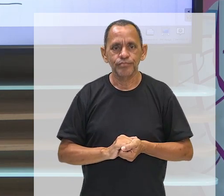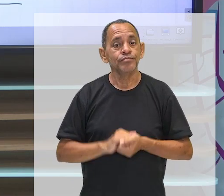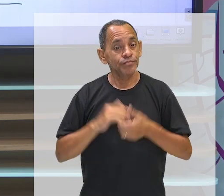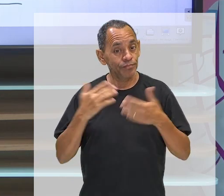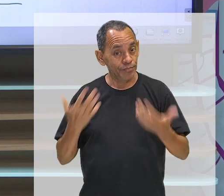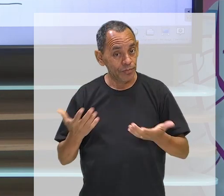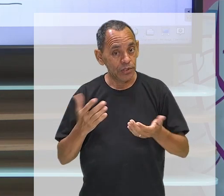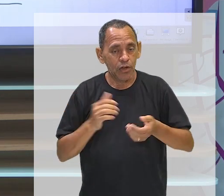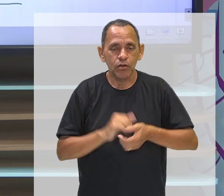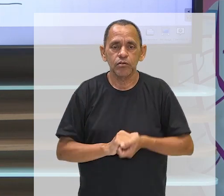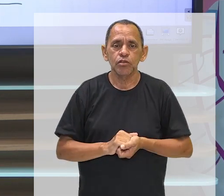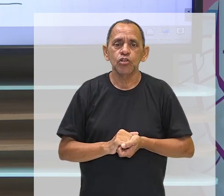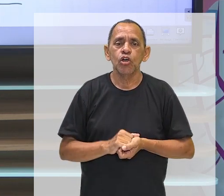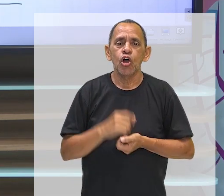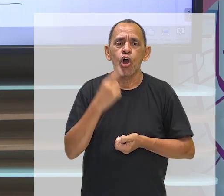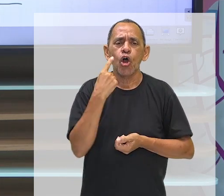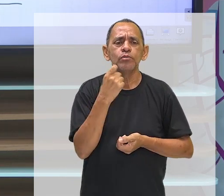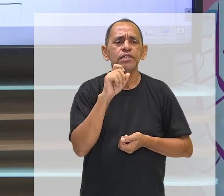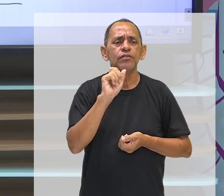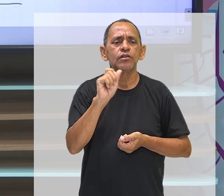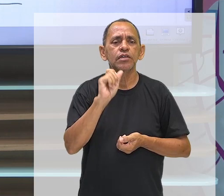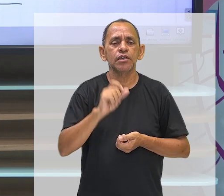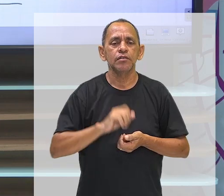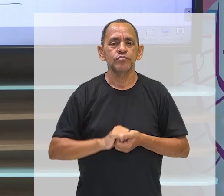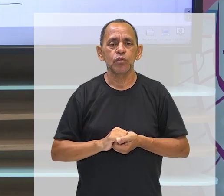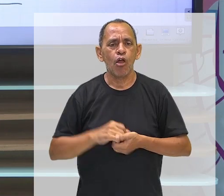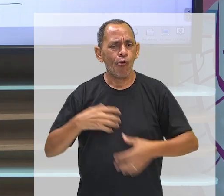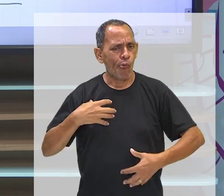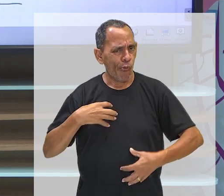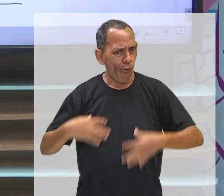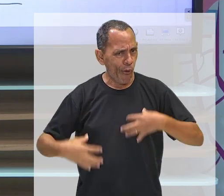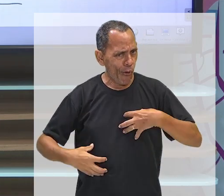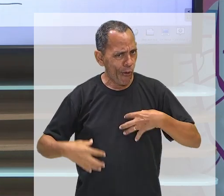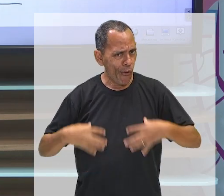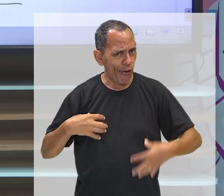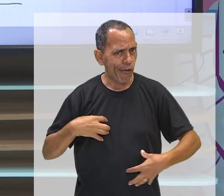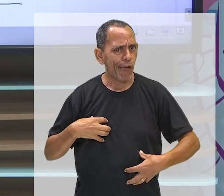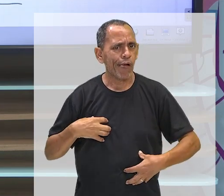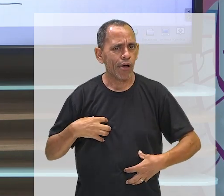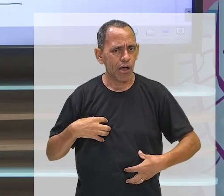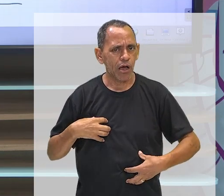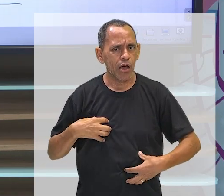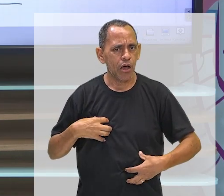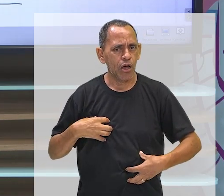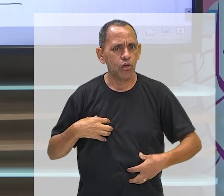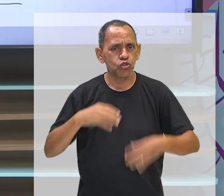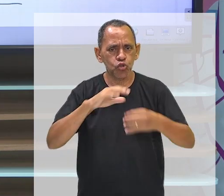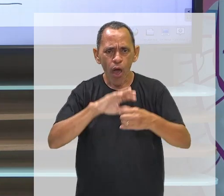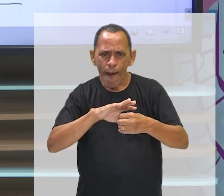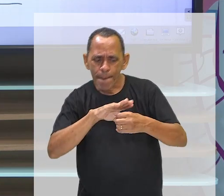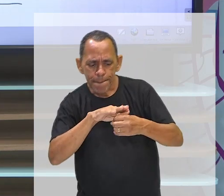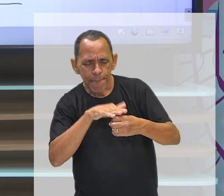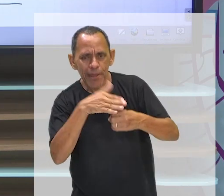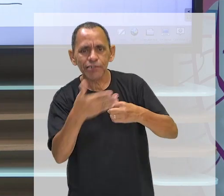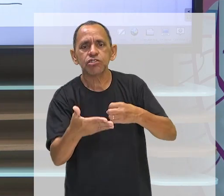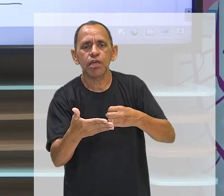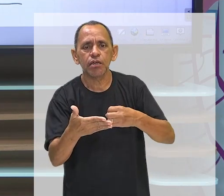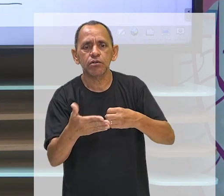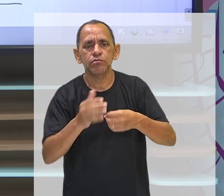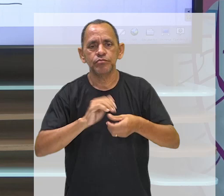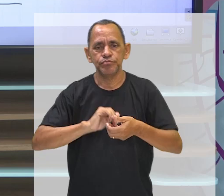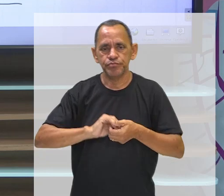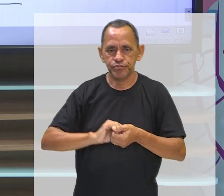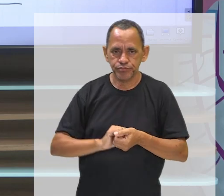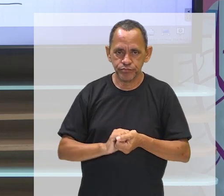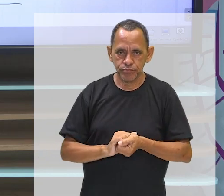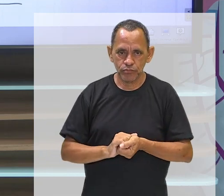E aí a gente observa agora sobre os órgãos externos, né? Todos que a gente visualizou até agora são os órgãos ali, na verdade, com exceção dos testículos,